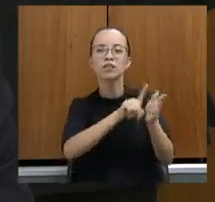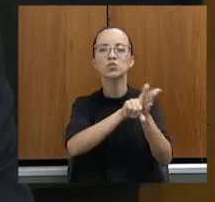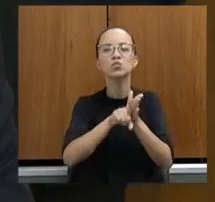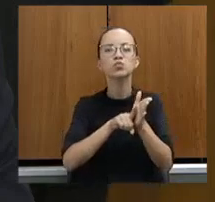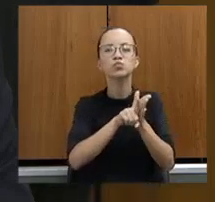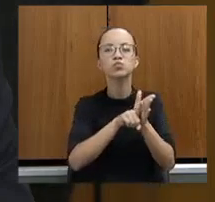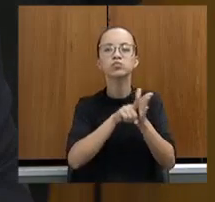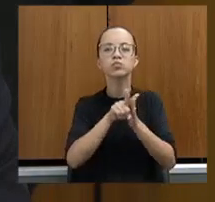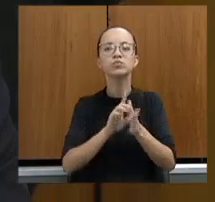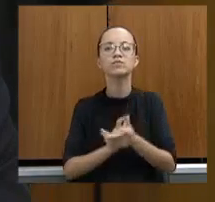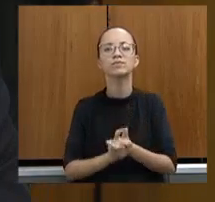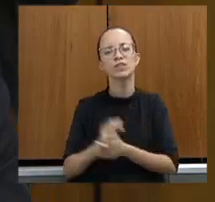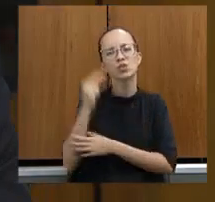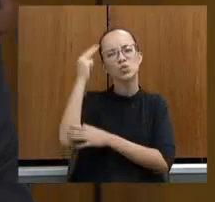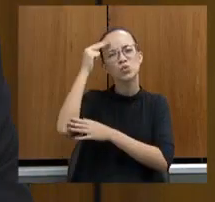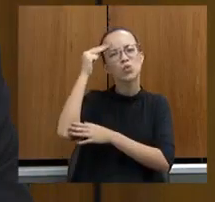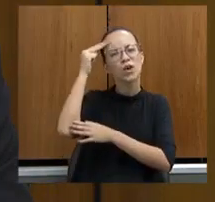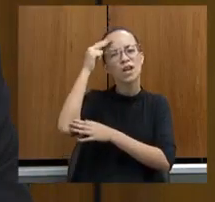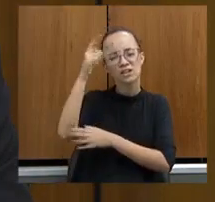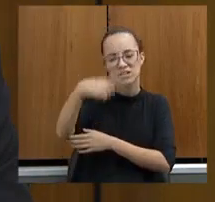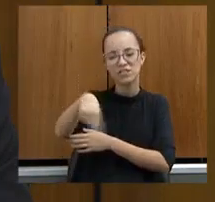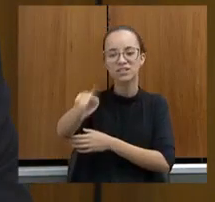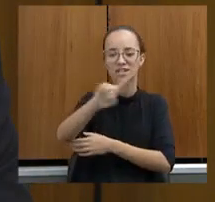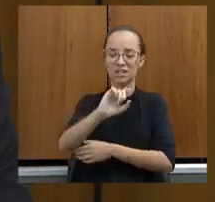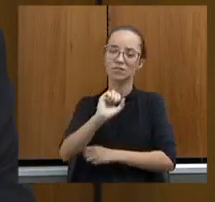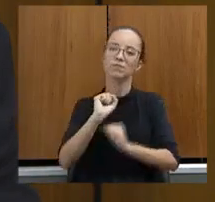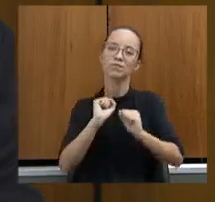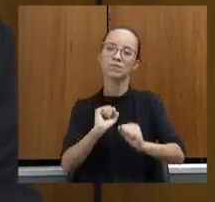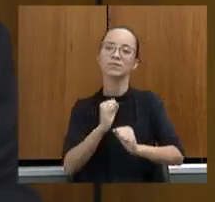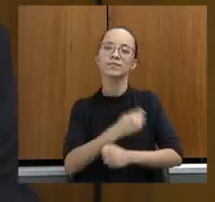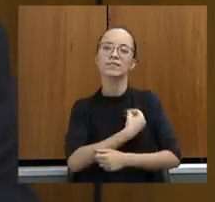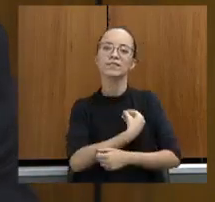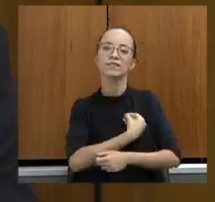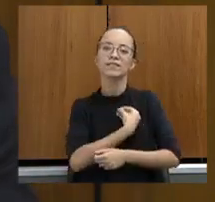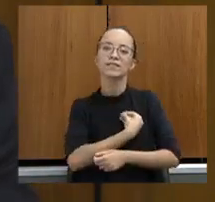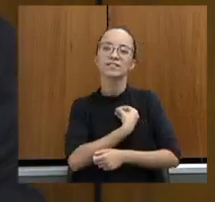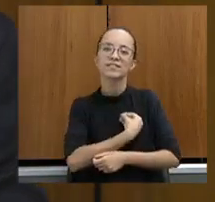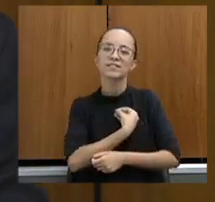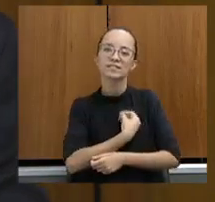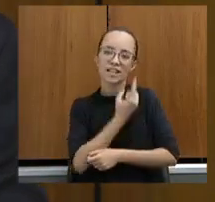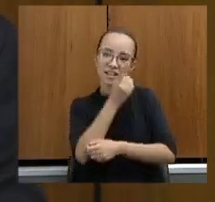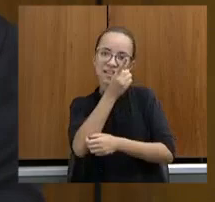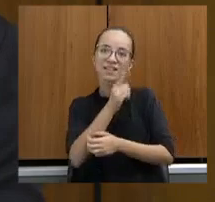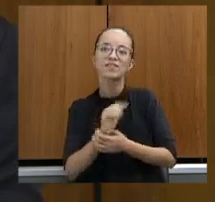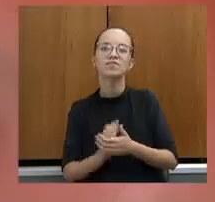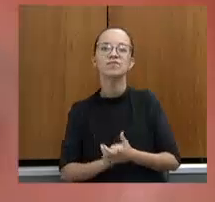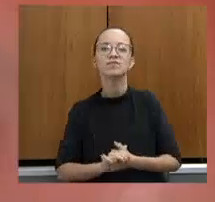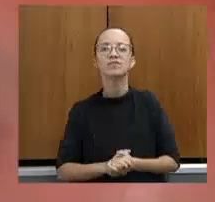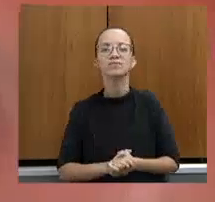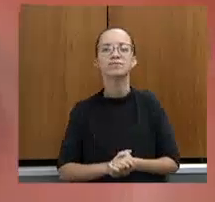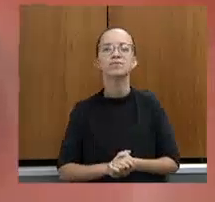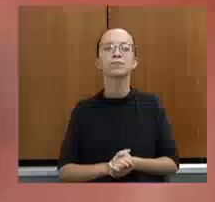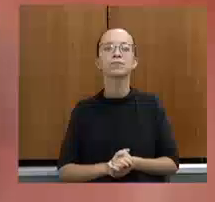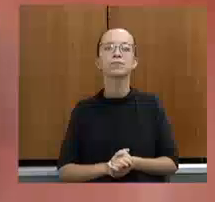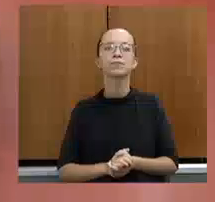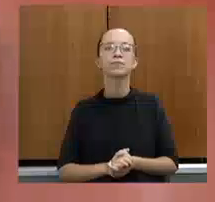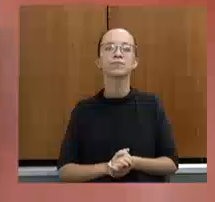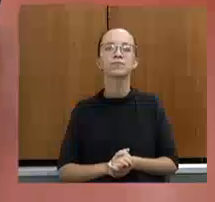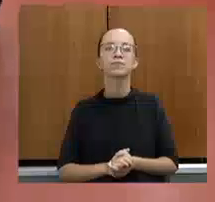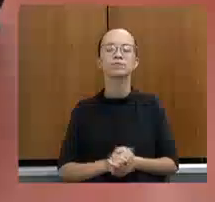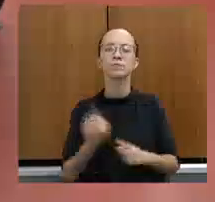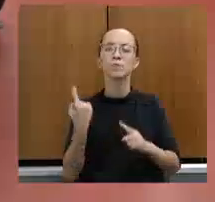sonhando que eles estejam lá viu Luiza que eles estejam lá Igor eles estejam lá por que que eu